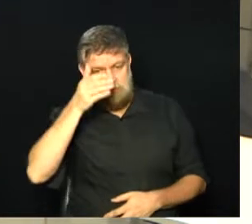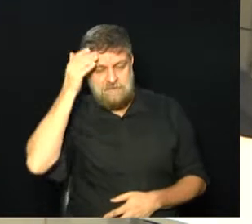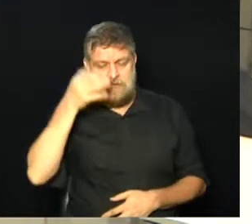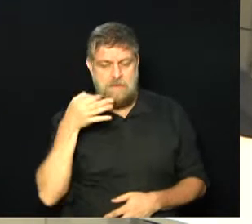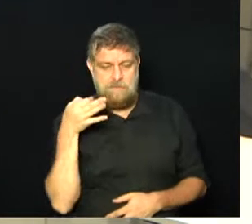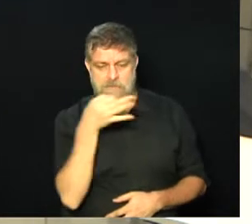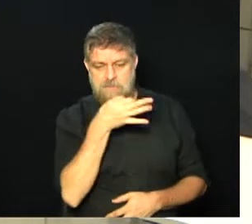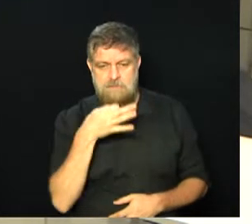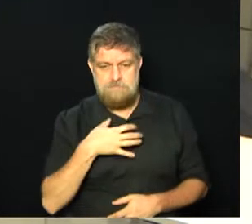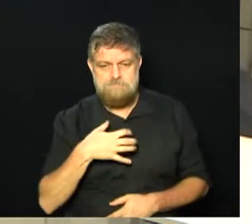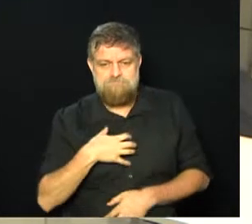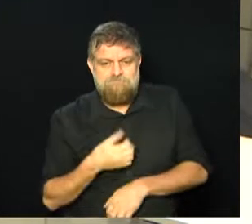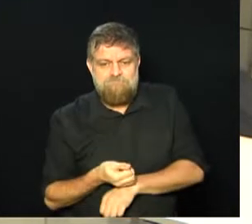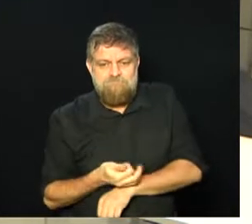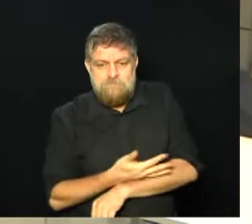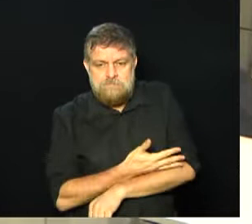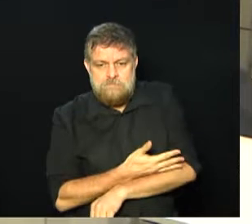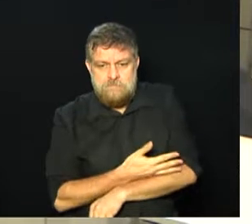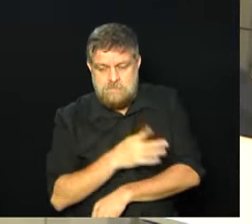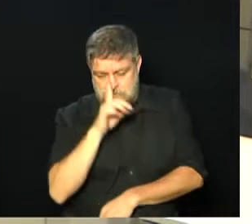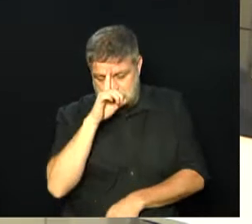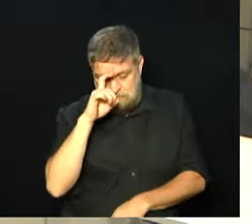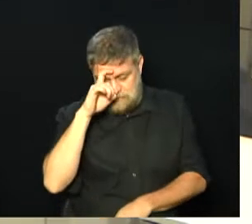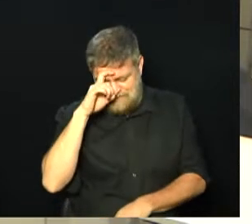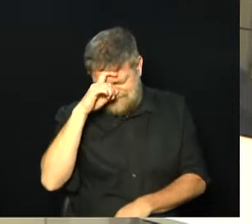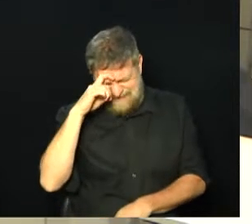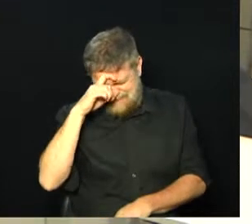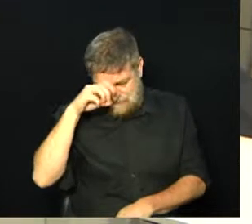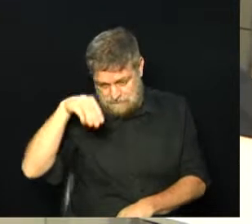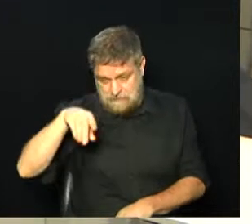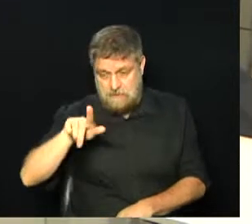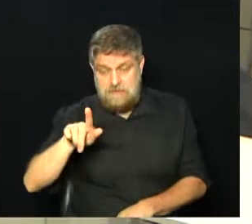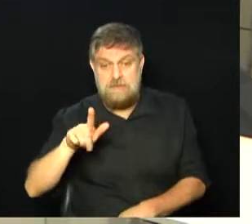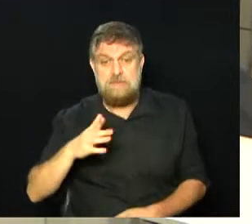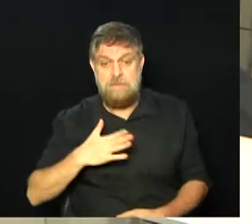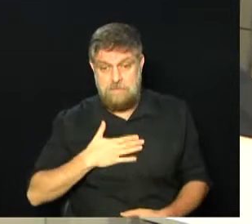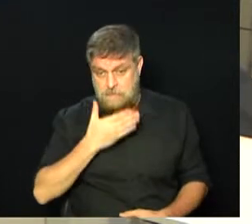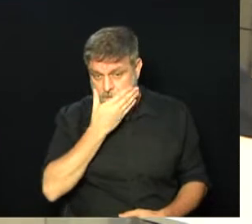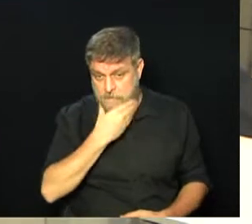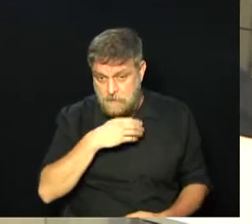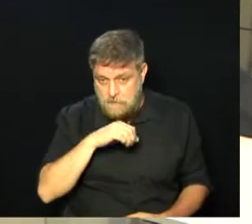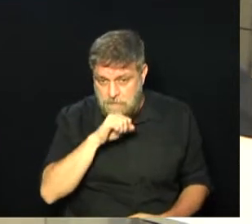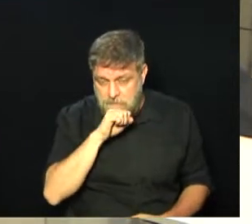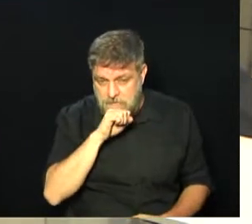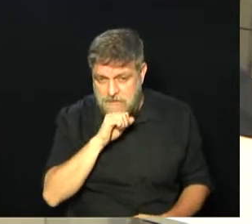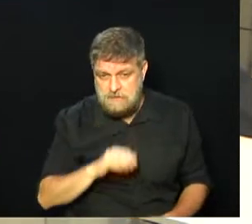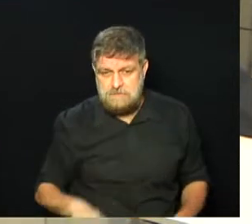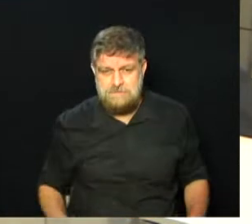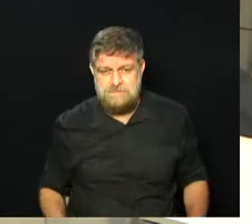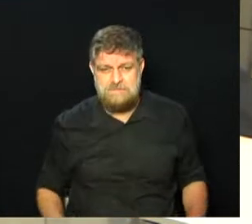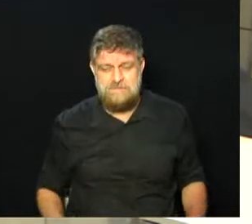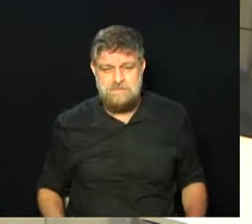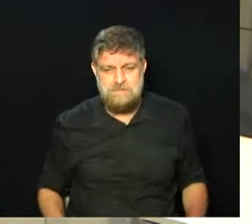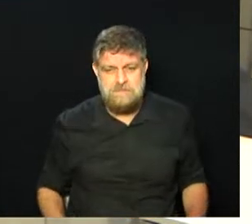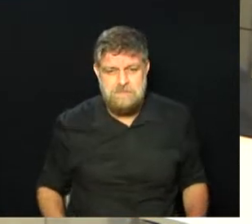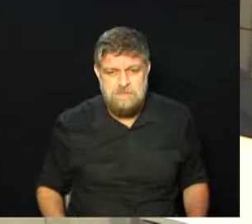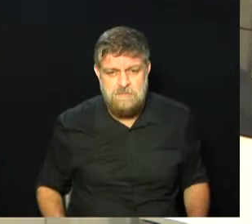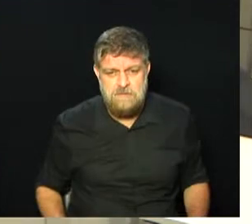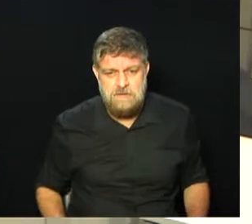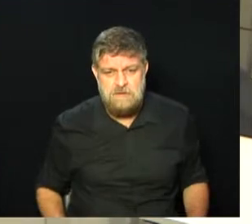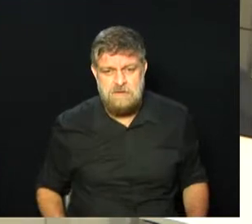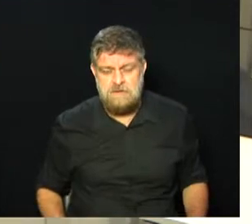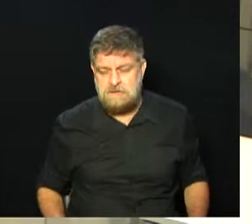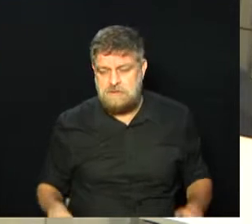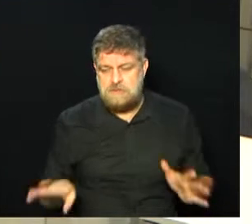me comoveu falando do Mário Gatti. O meu pai chegou, vamos falar, morto no